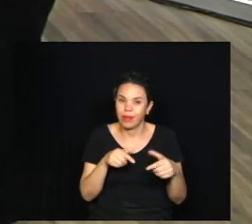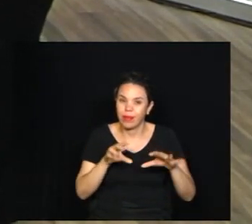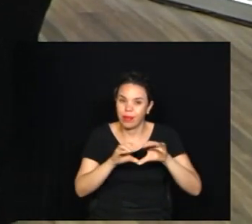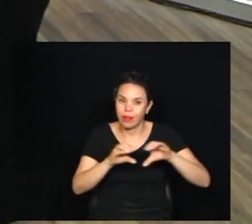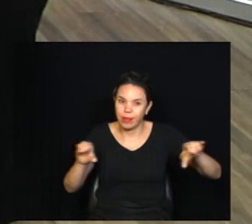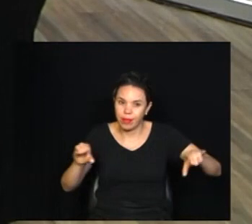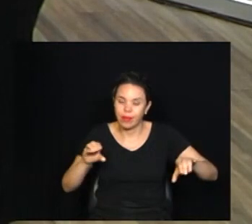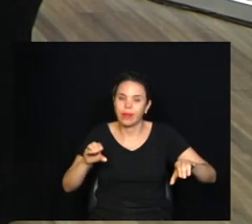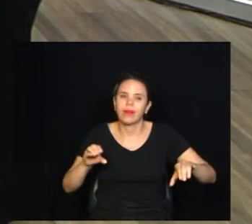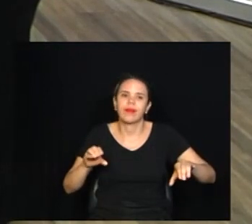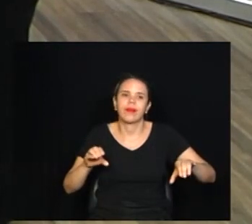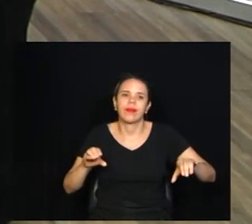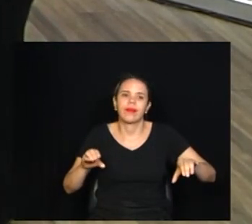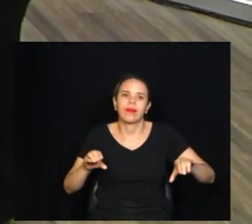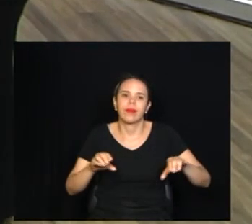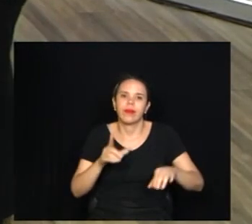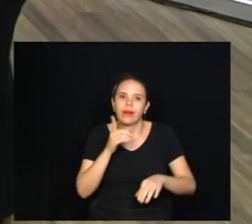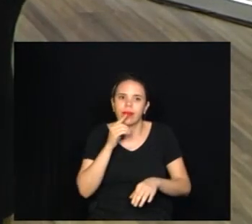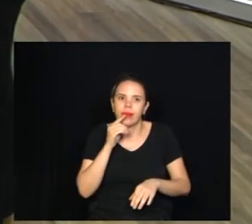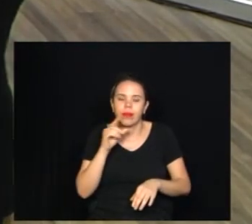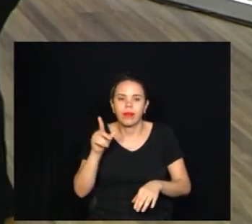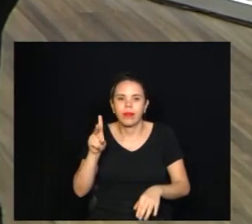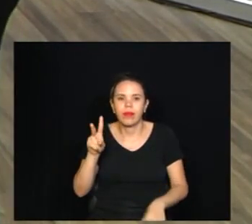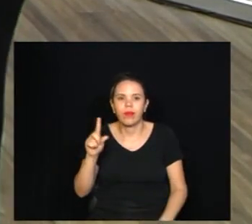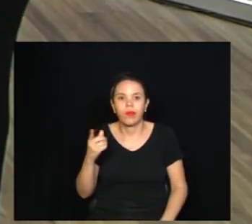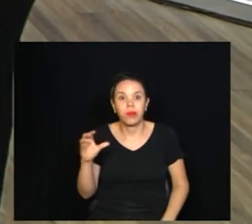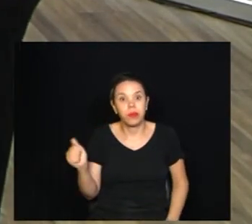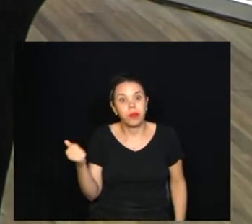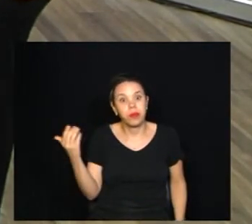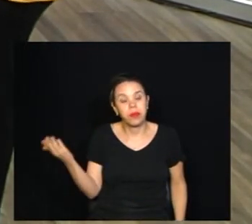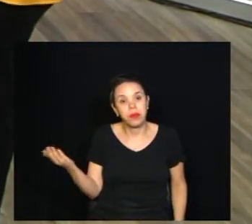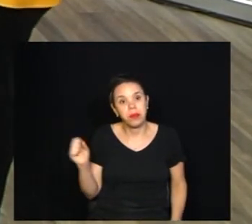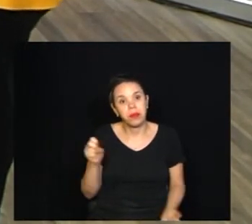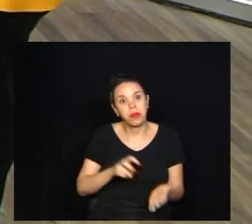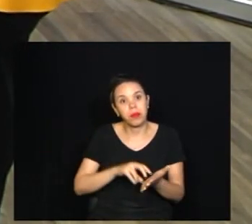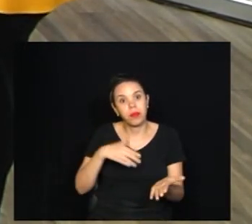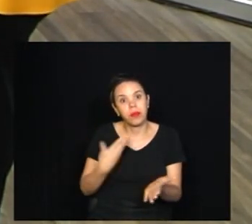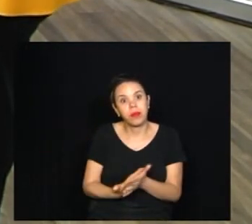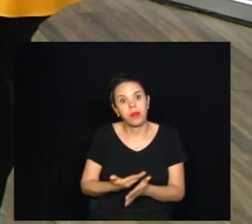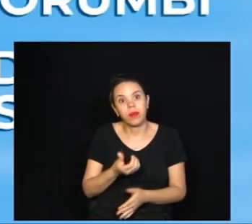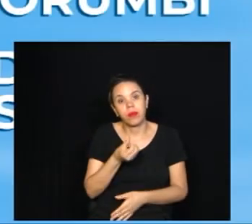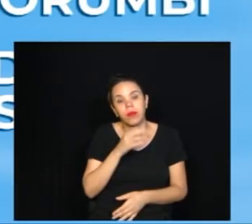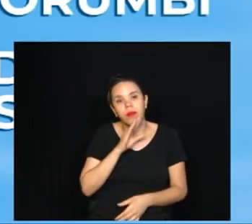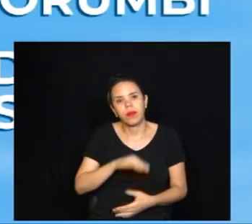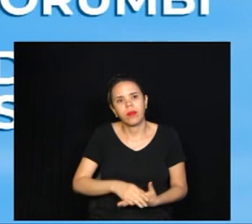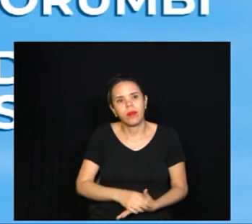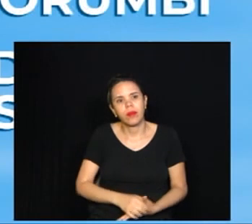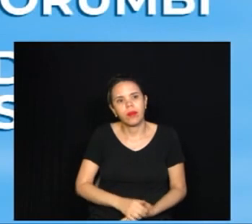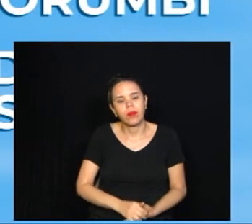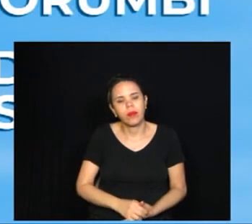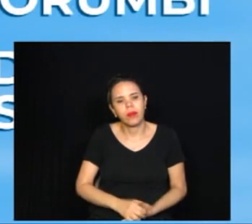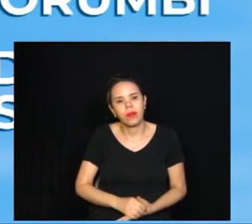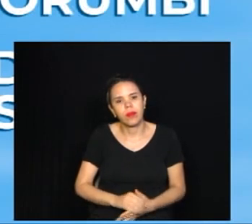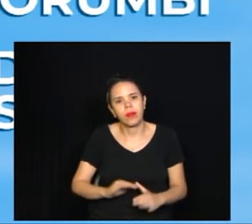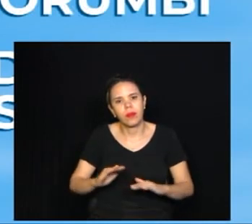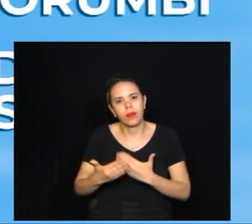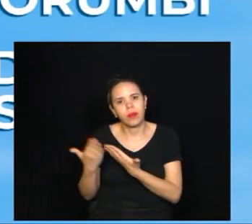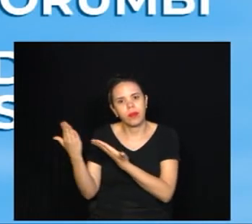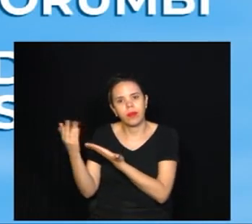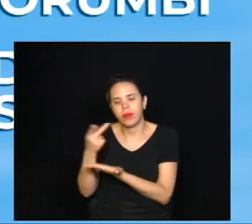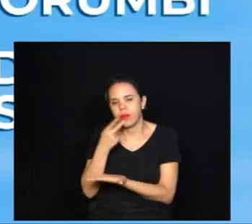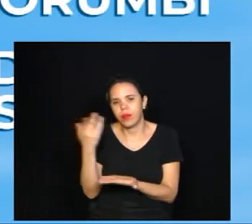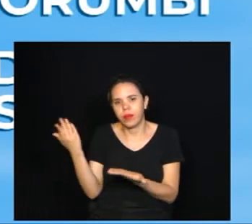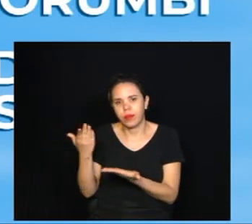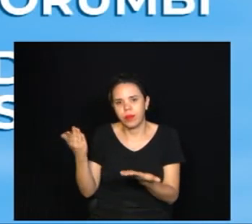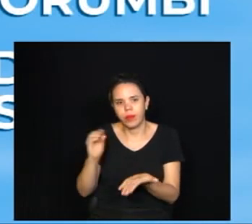interligação da subadutora Parque Valença. Por isso, das 8 da manhã às 6 da tarde, todos os bairros que nós vamos falar